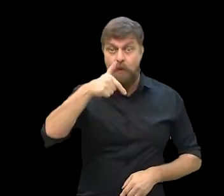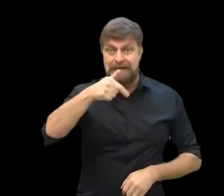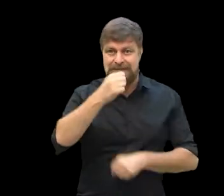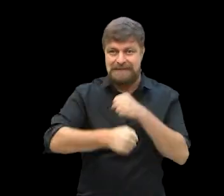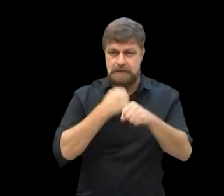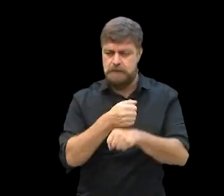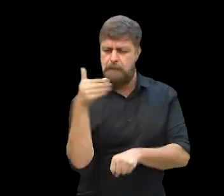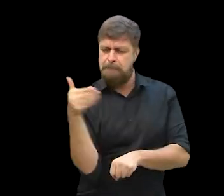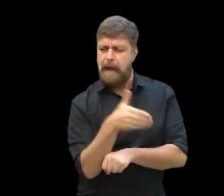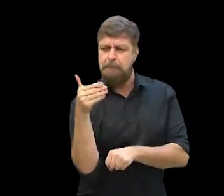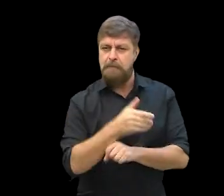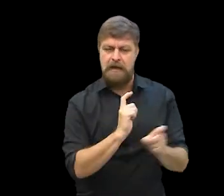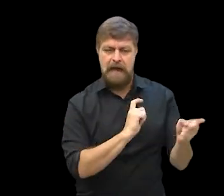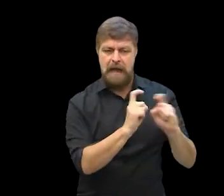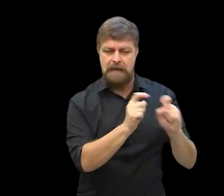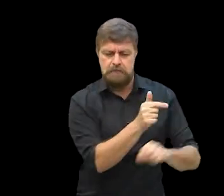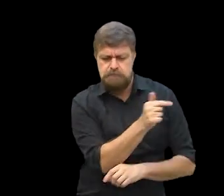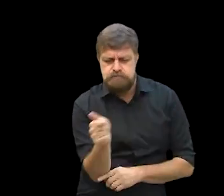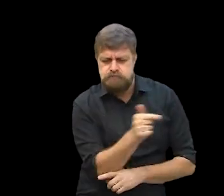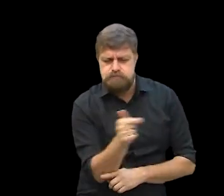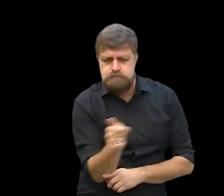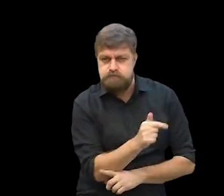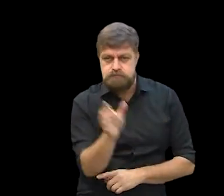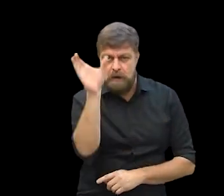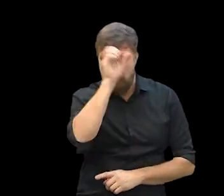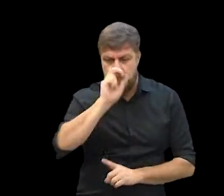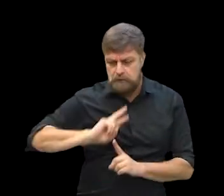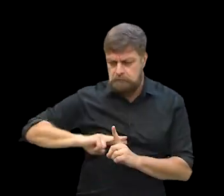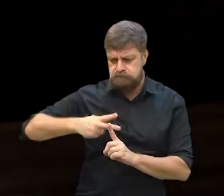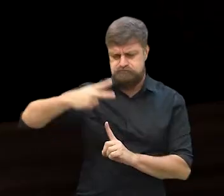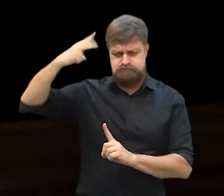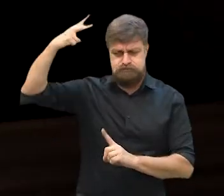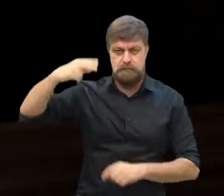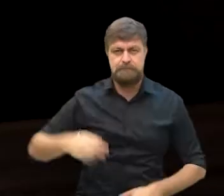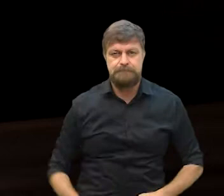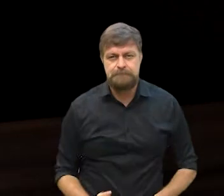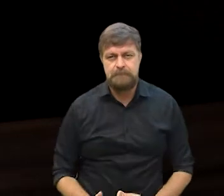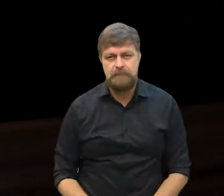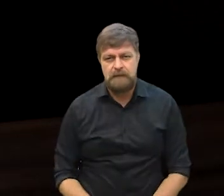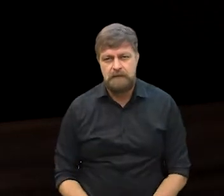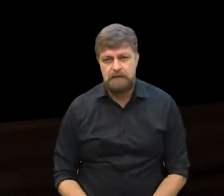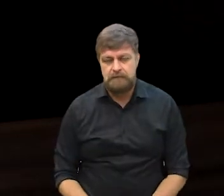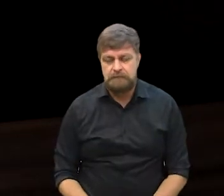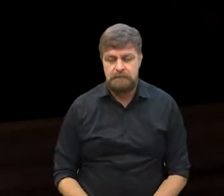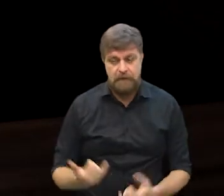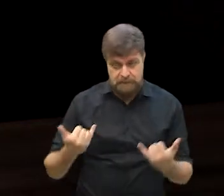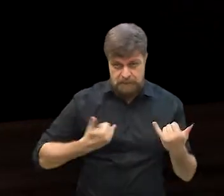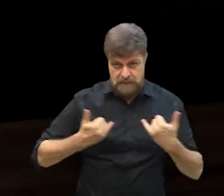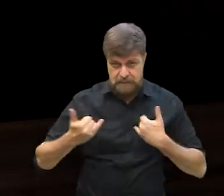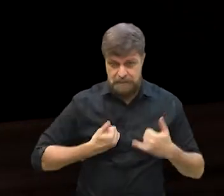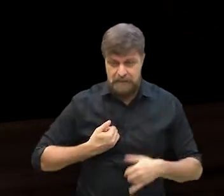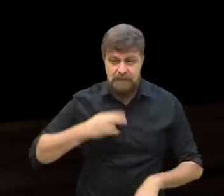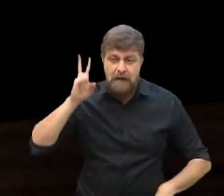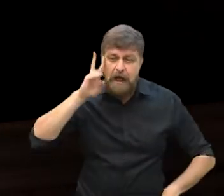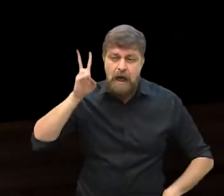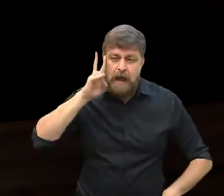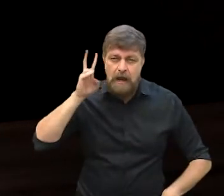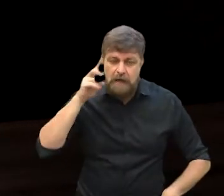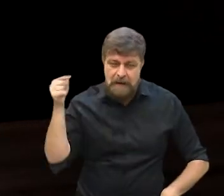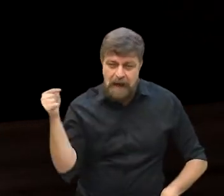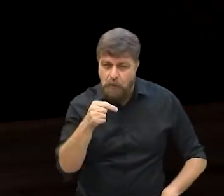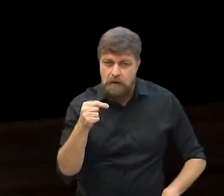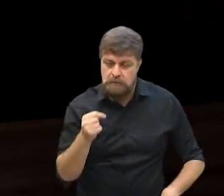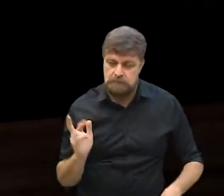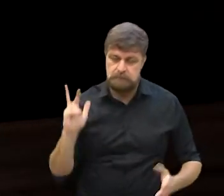7 anos e cada reunião semanal eu aprendo mais um pouco, né? Quando você chegou lá, me conta um pouquinho, lembra pra